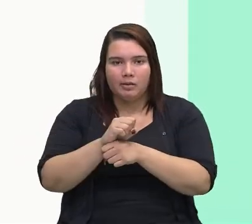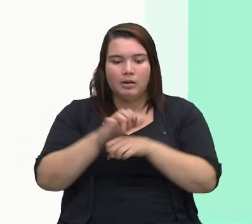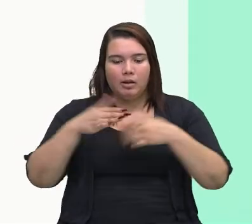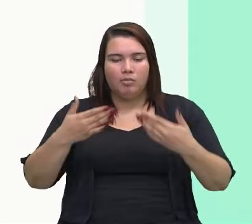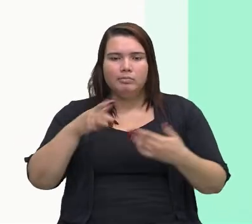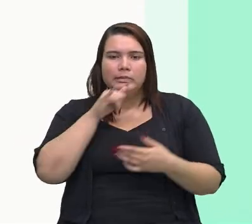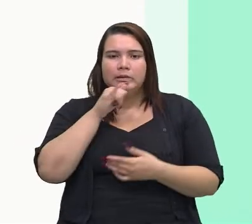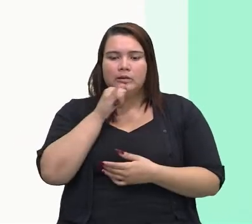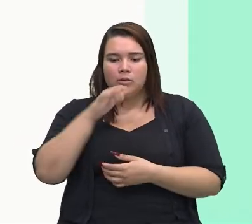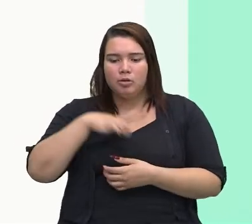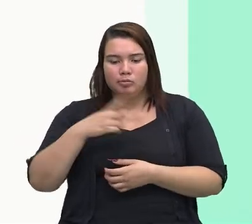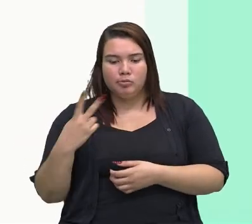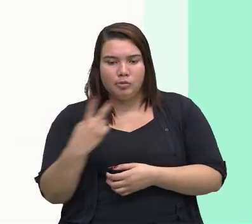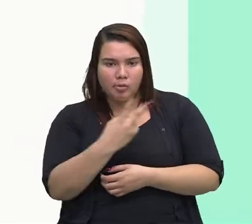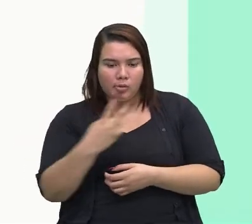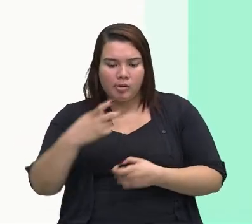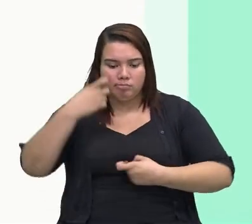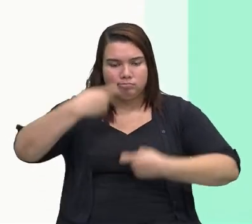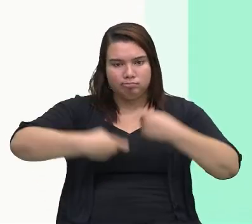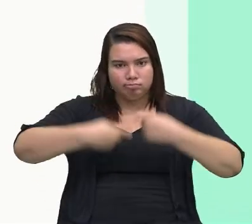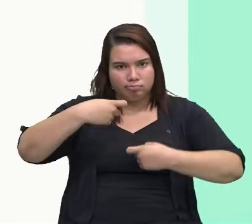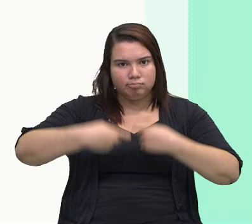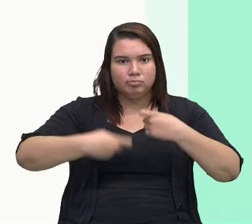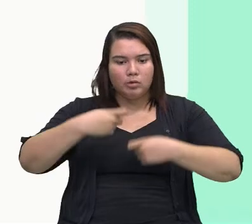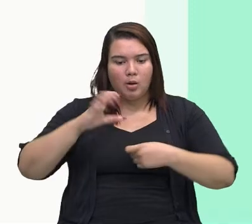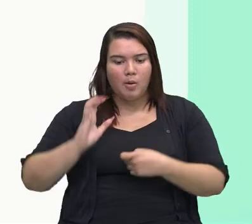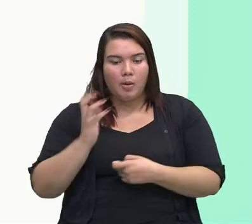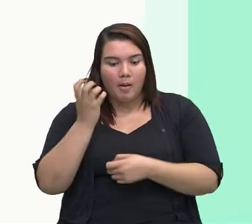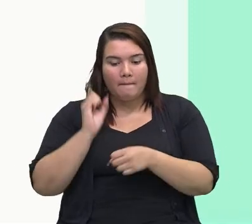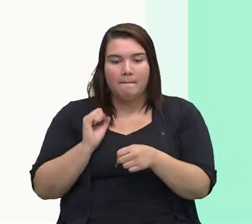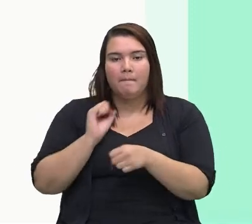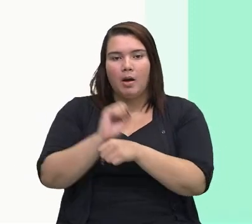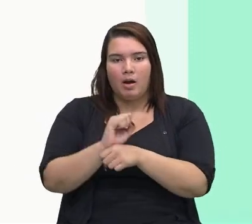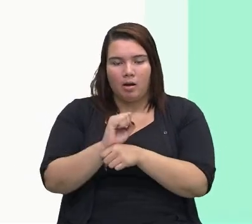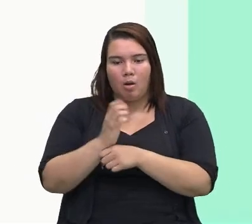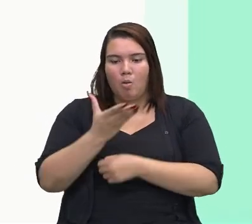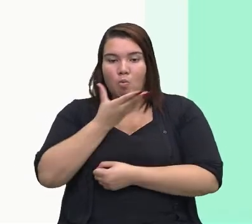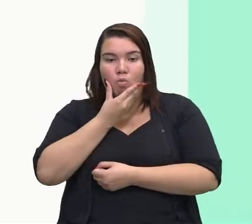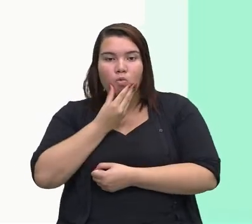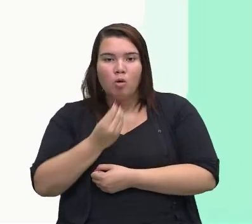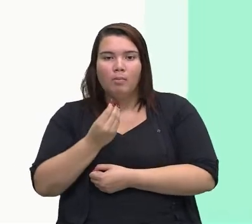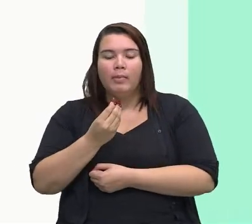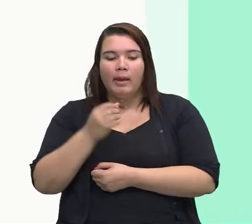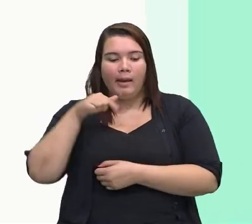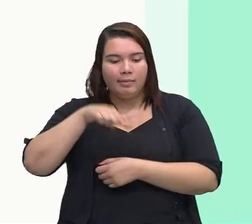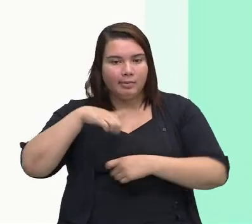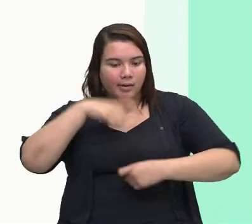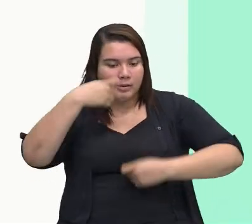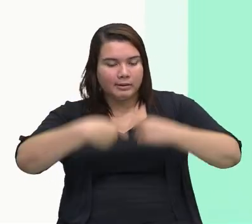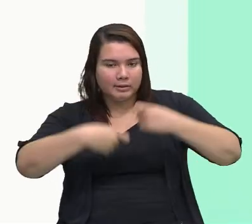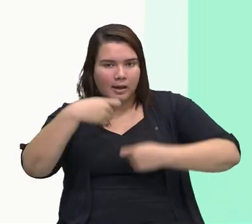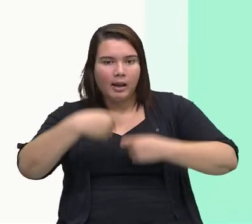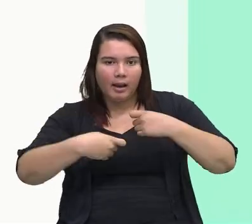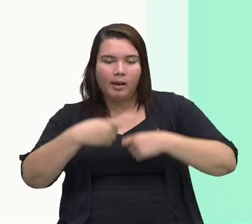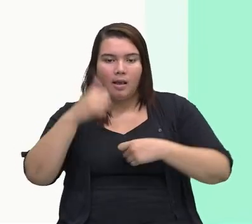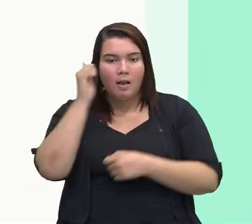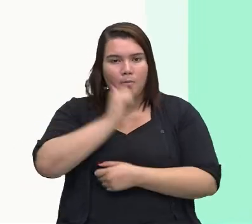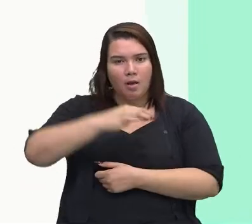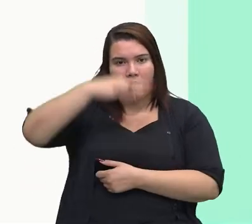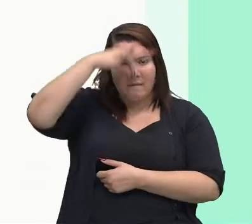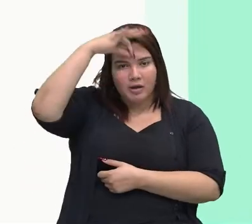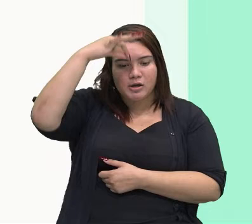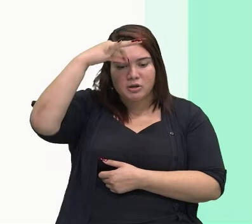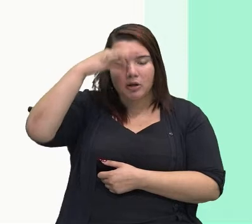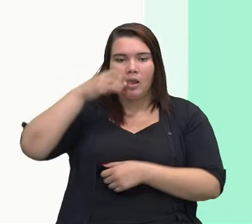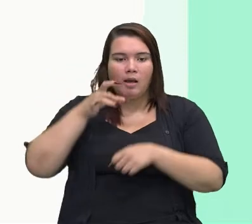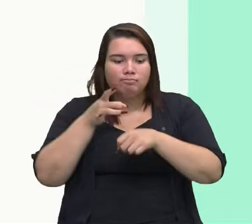ato sexual, acontece ali uma interrupção, onde o homem vai retirar o pênis da vagina e vai ejacular fora